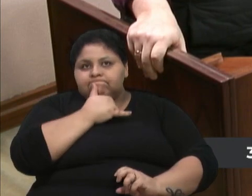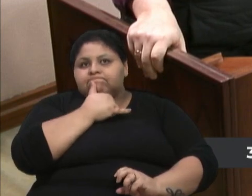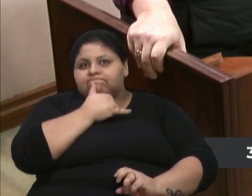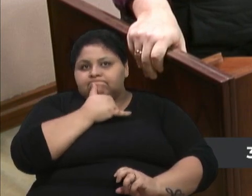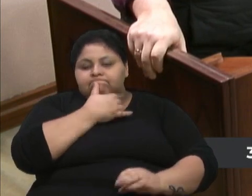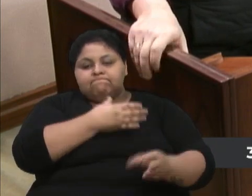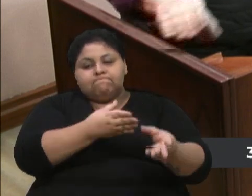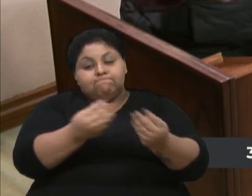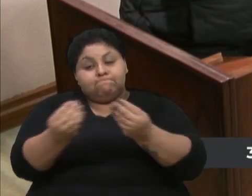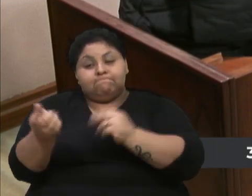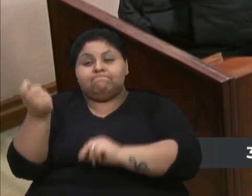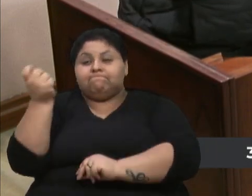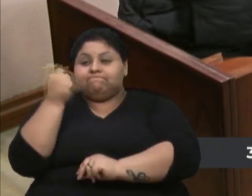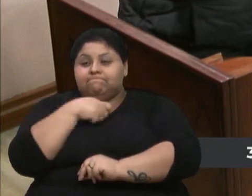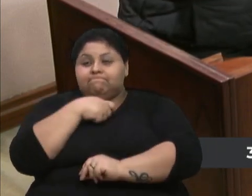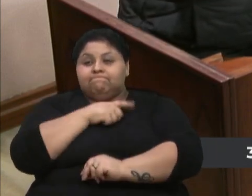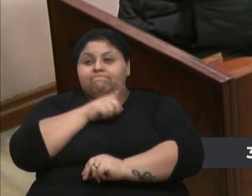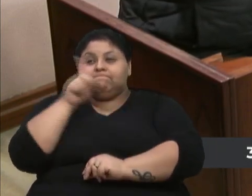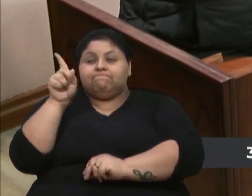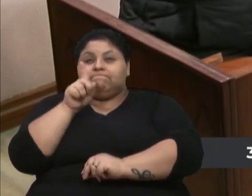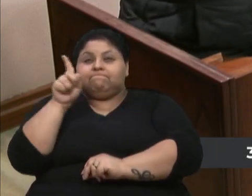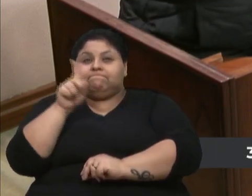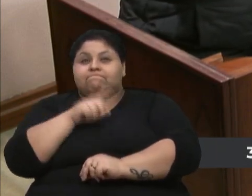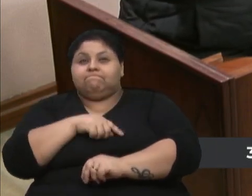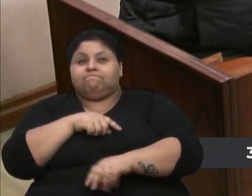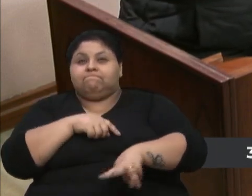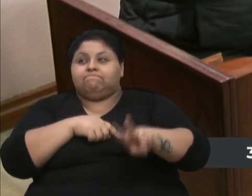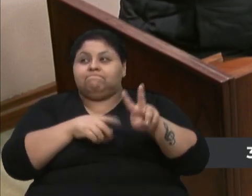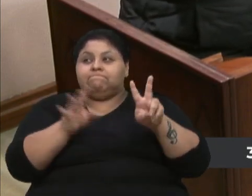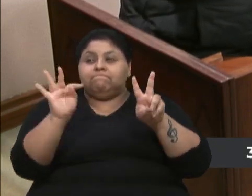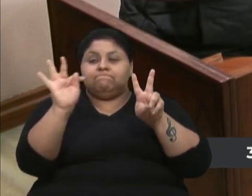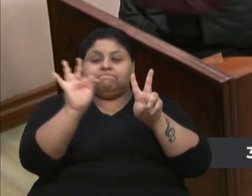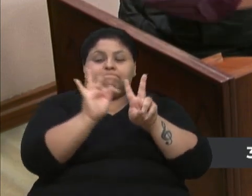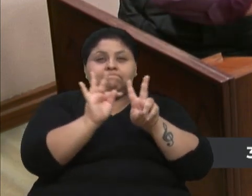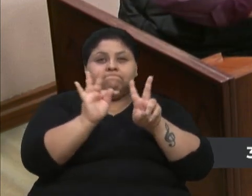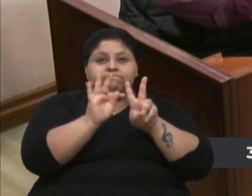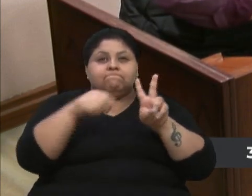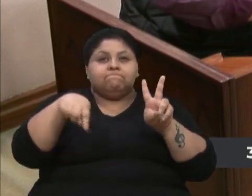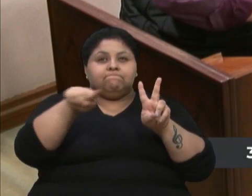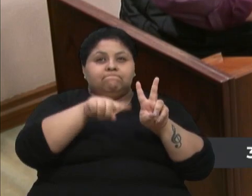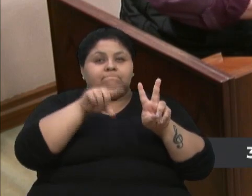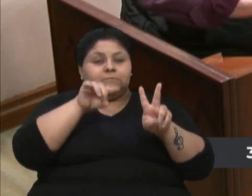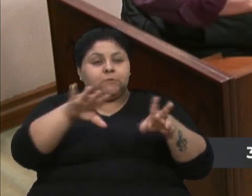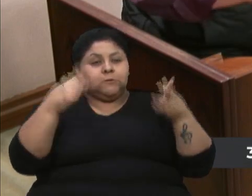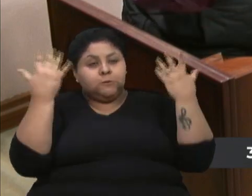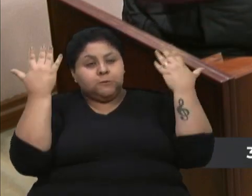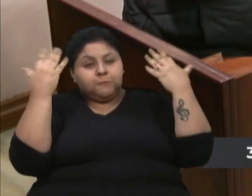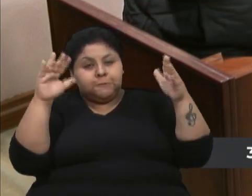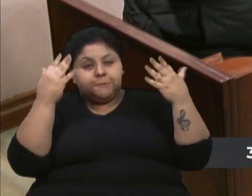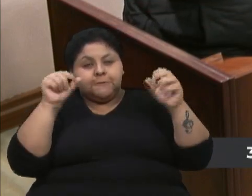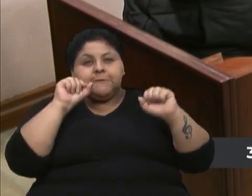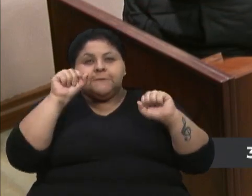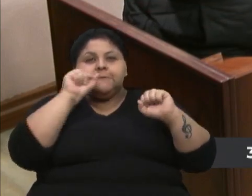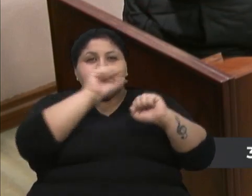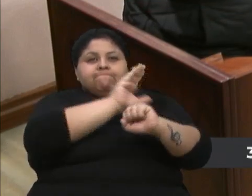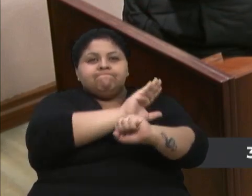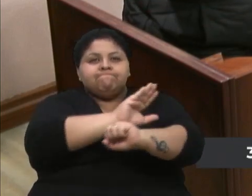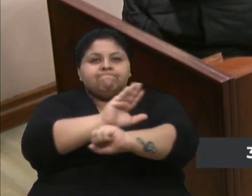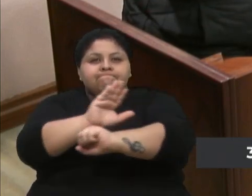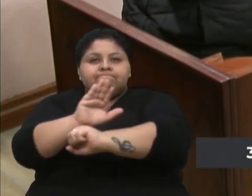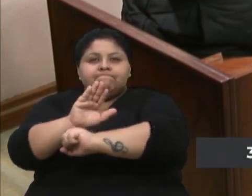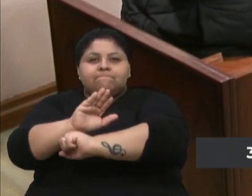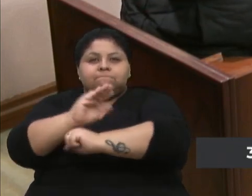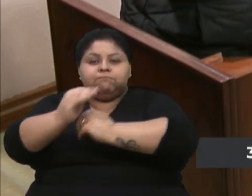muita necessidade lá no Vale do Taquari. E a gente só tem a parabenizar quem está ajudando, quem está na linha de